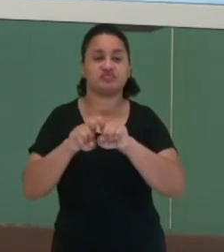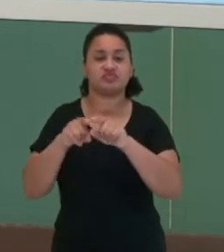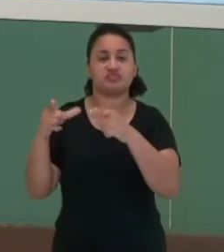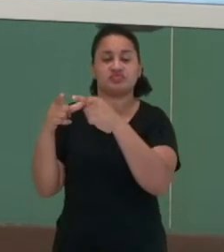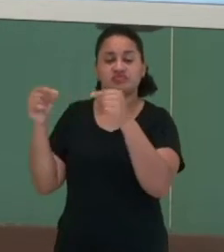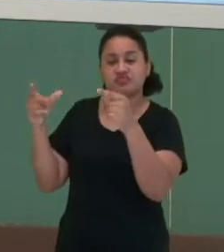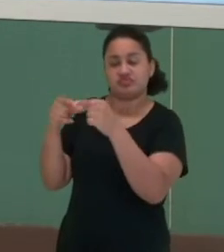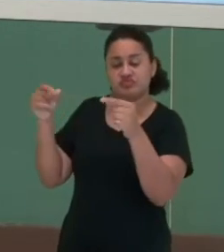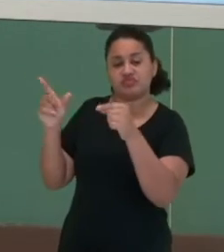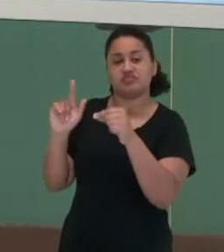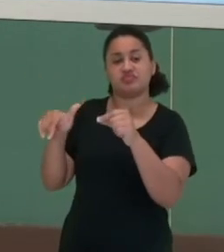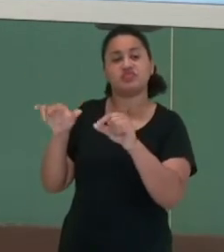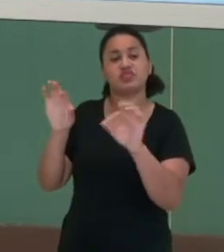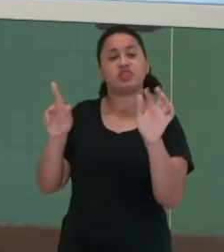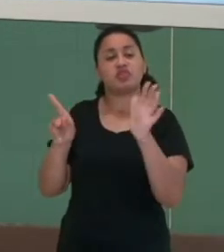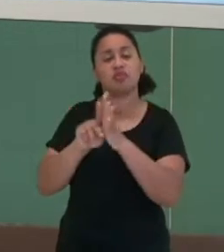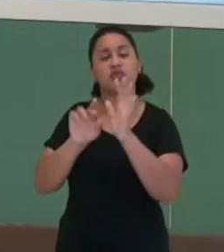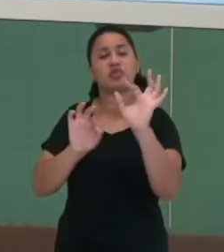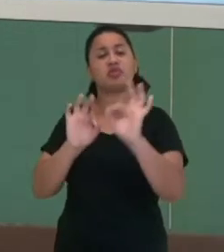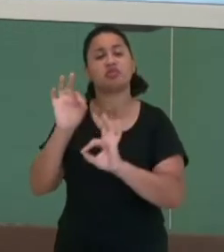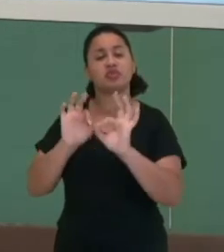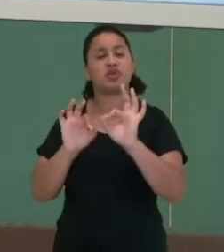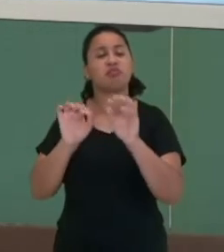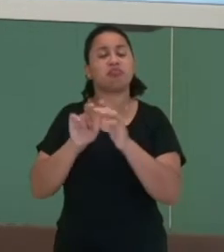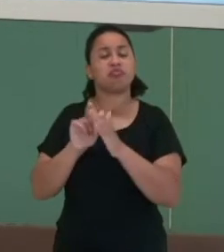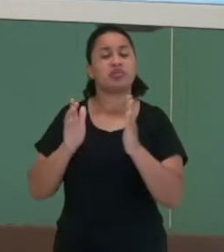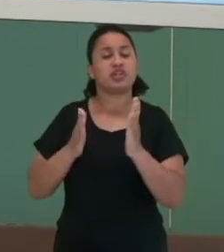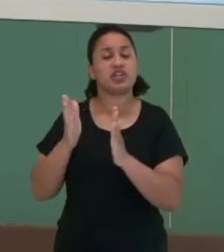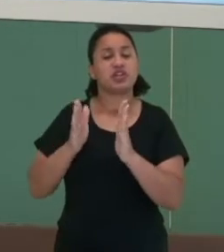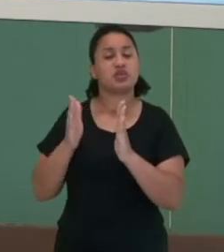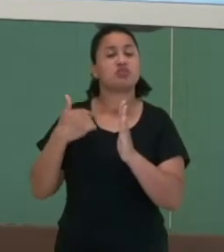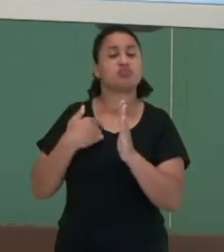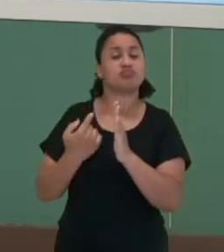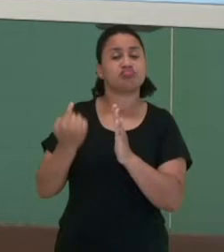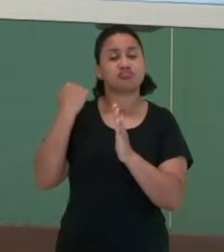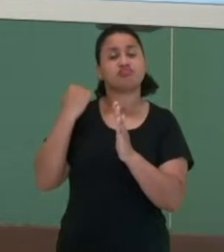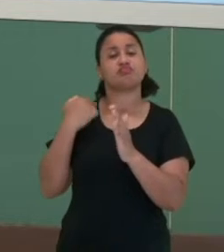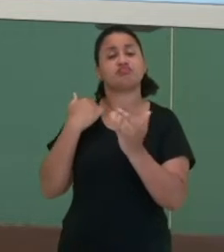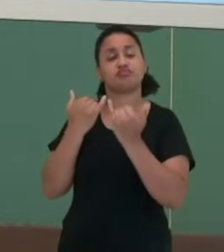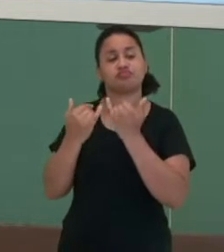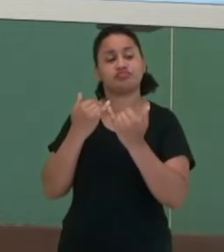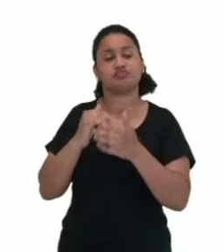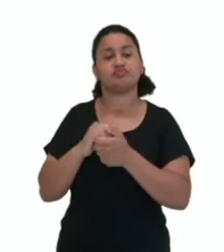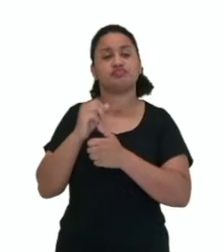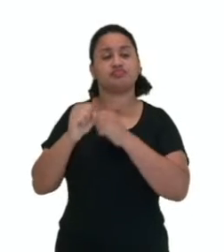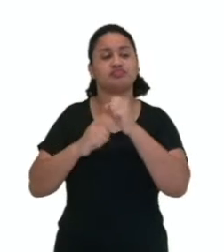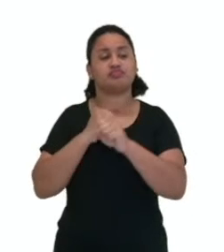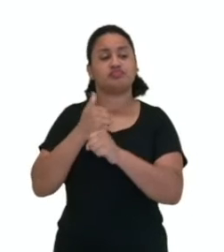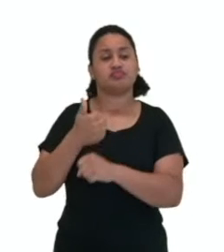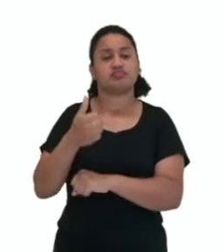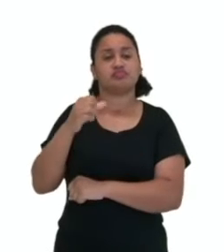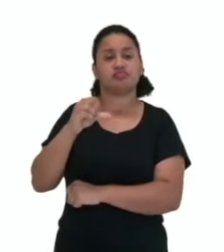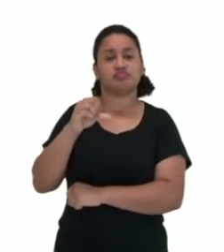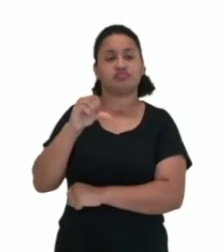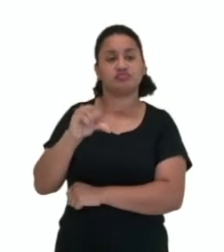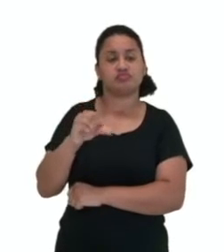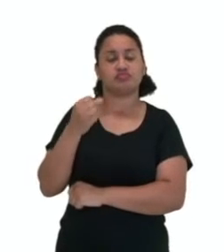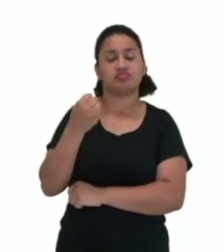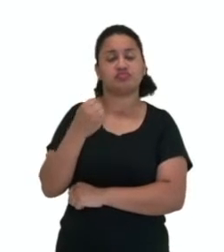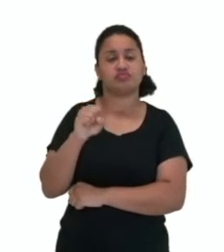Japão, que remontam de épocas muito parecidas. Em 1844, surgiu um movimento